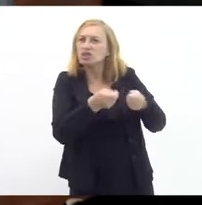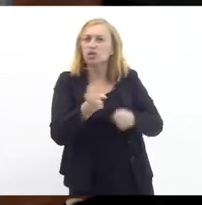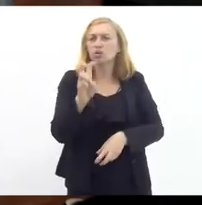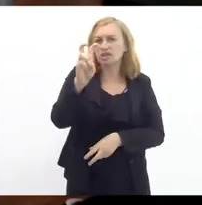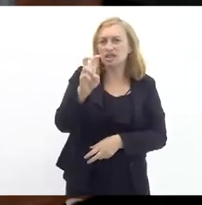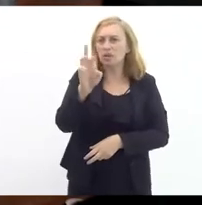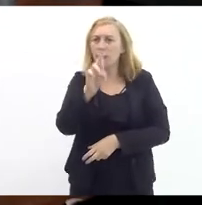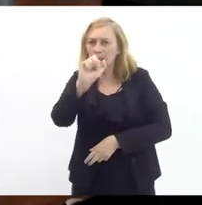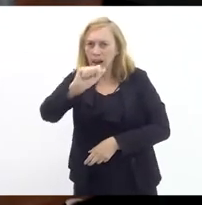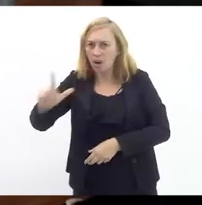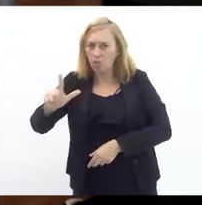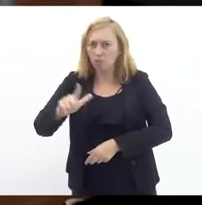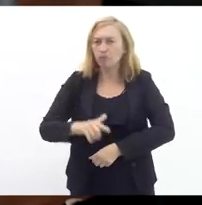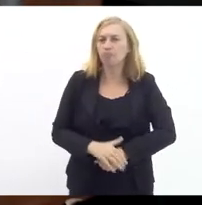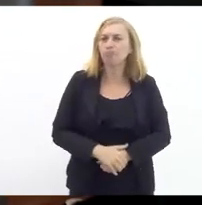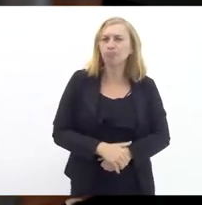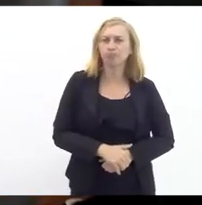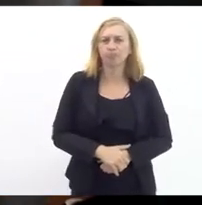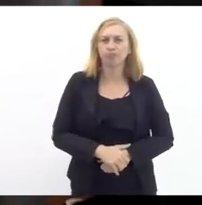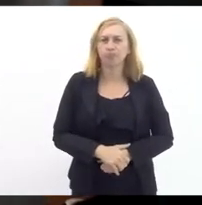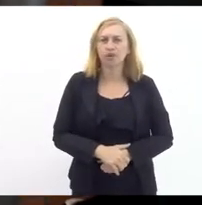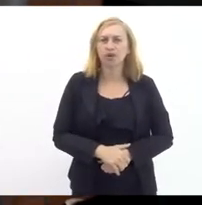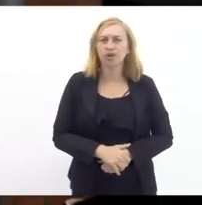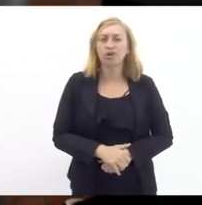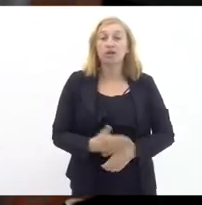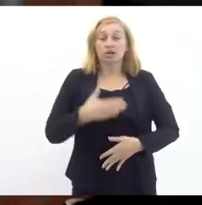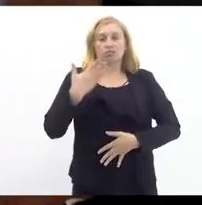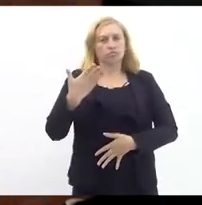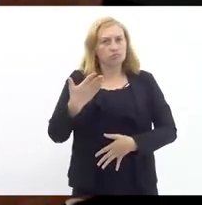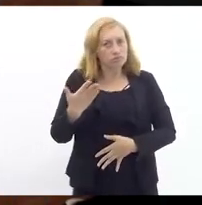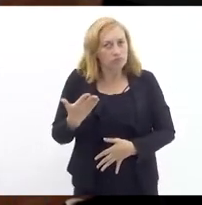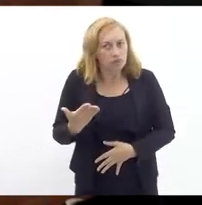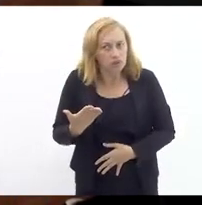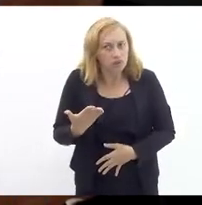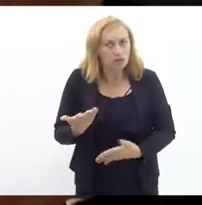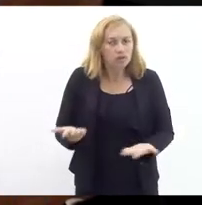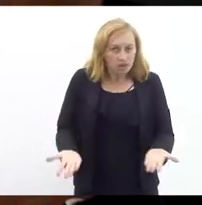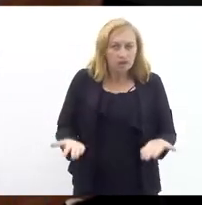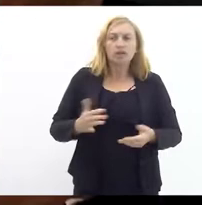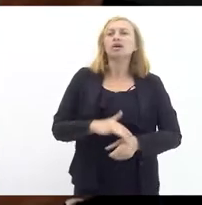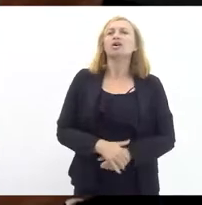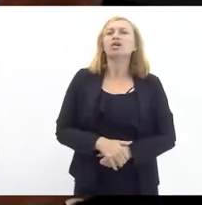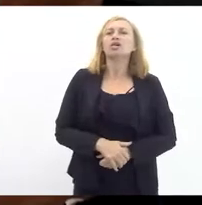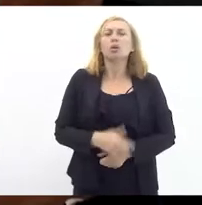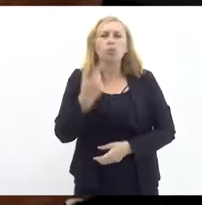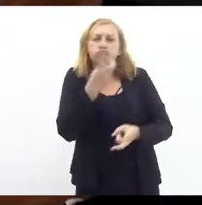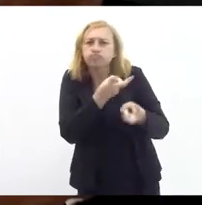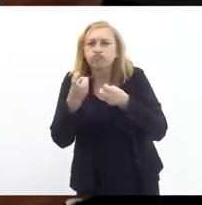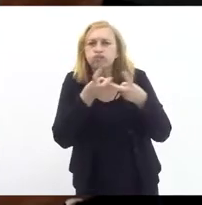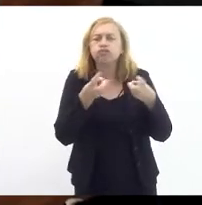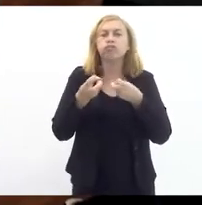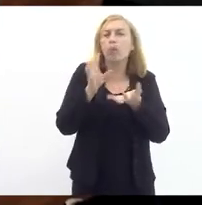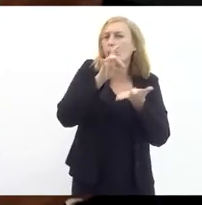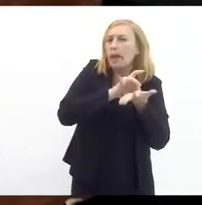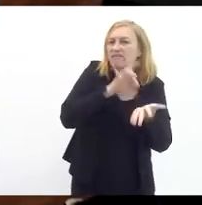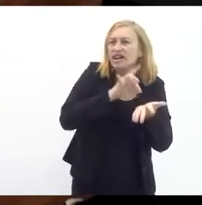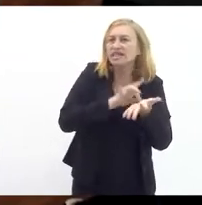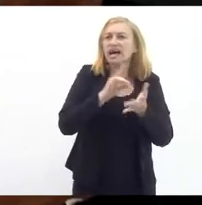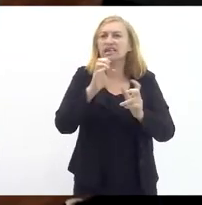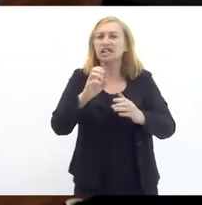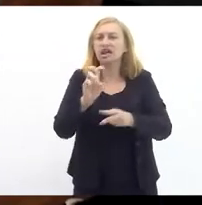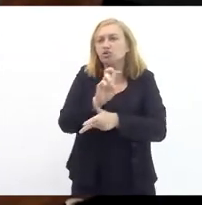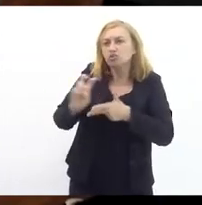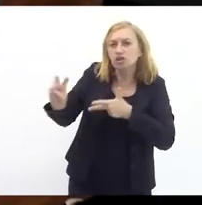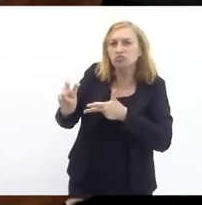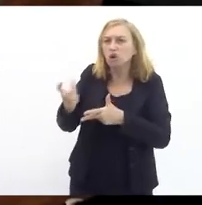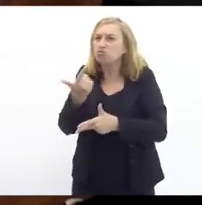ramais. Ficamos muito surpresos com o que verificamos. Na verdade, a Supervia